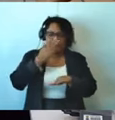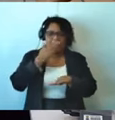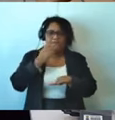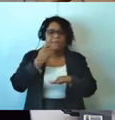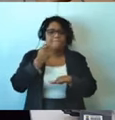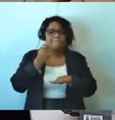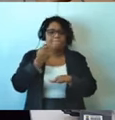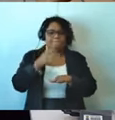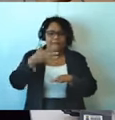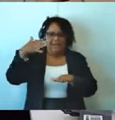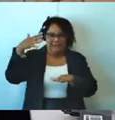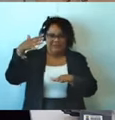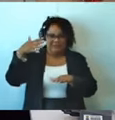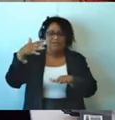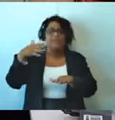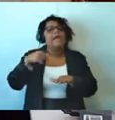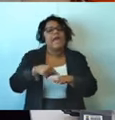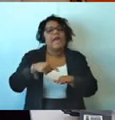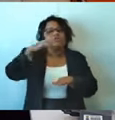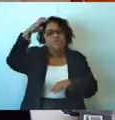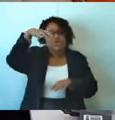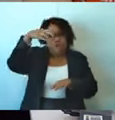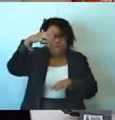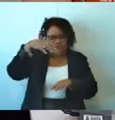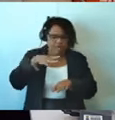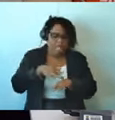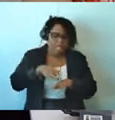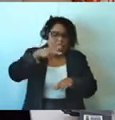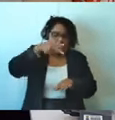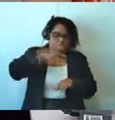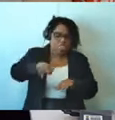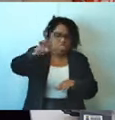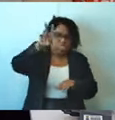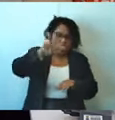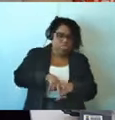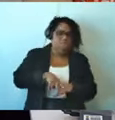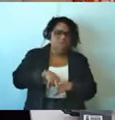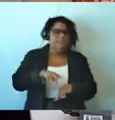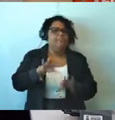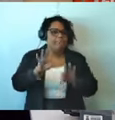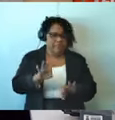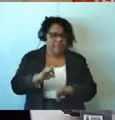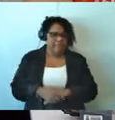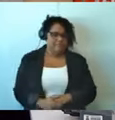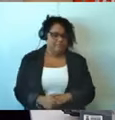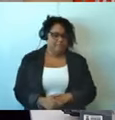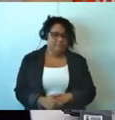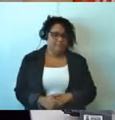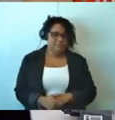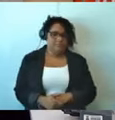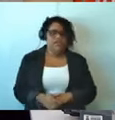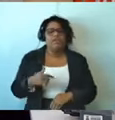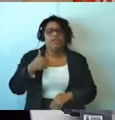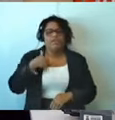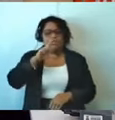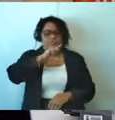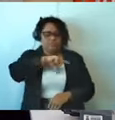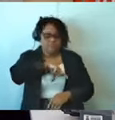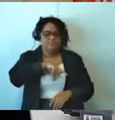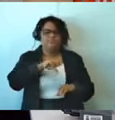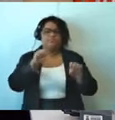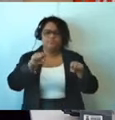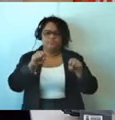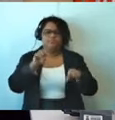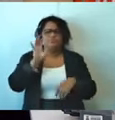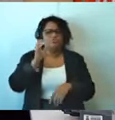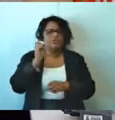um quiabo, né? Eu também sou motociclista, eu tenho carteira de moto já há muito tempo, sou mais da linha